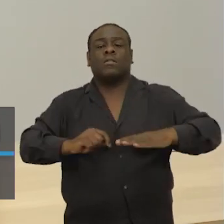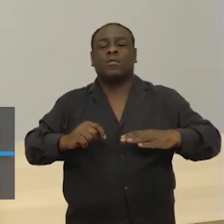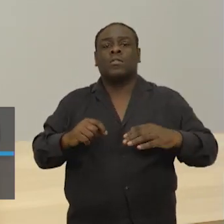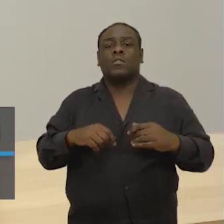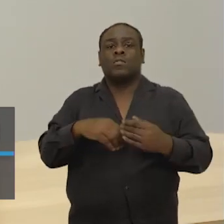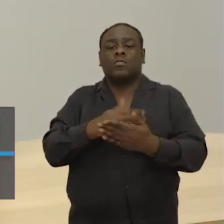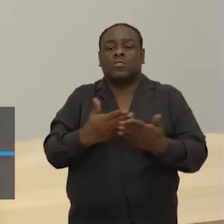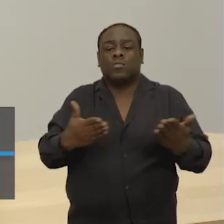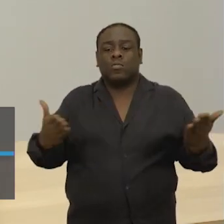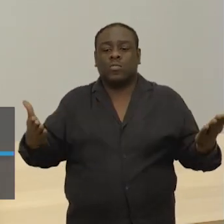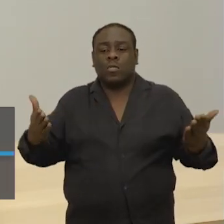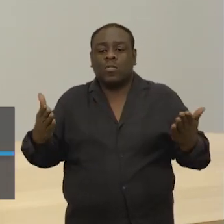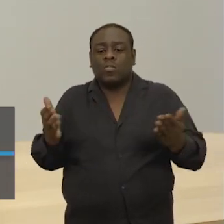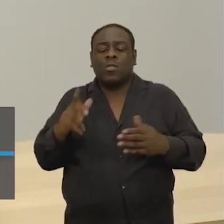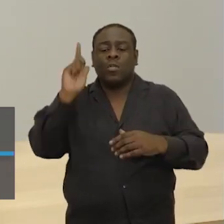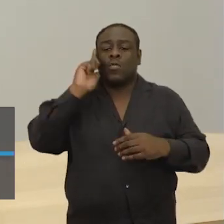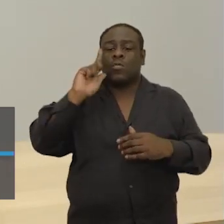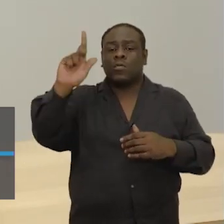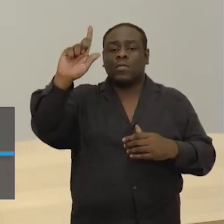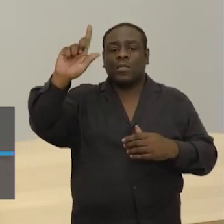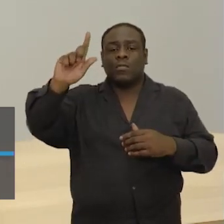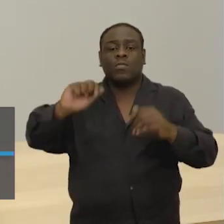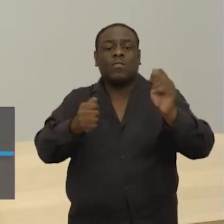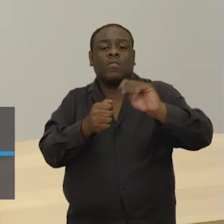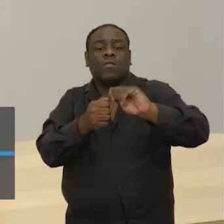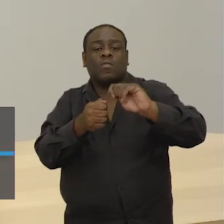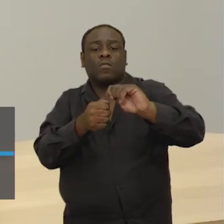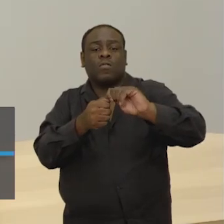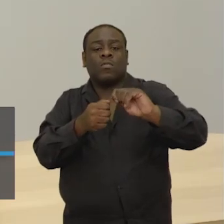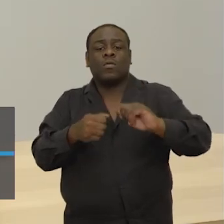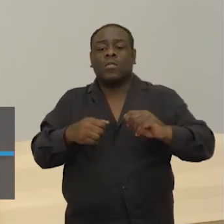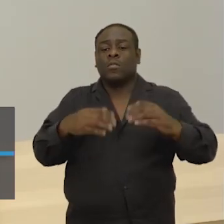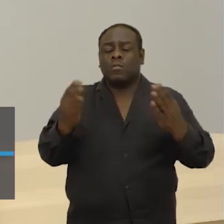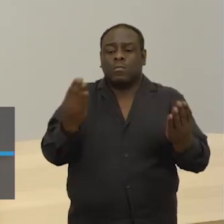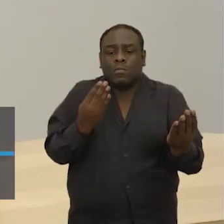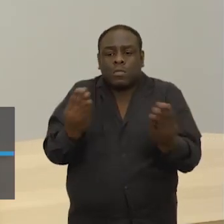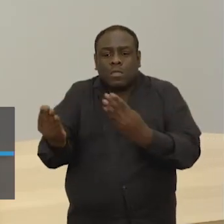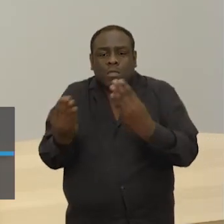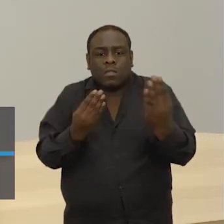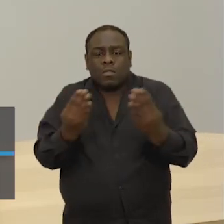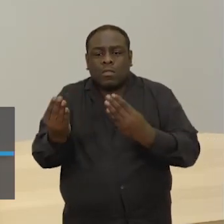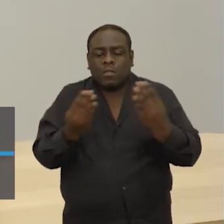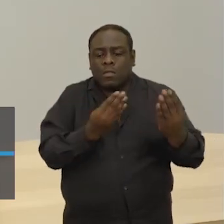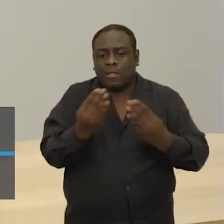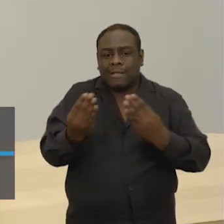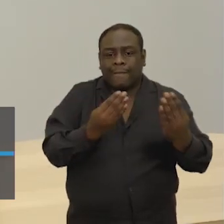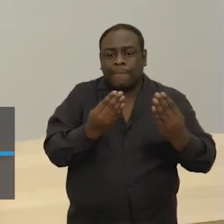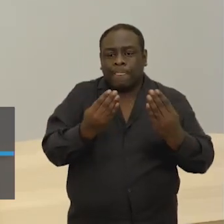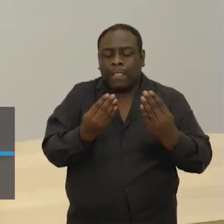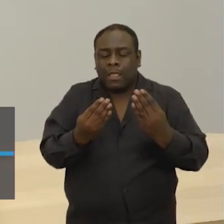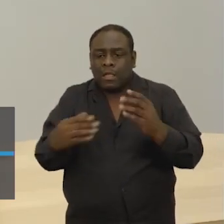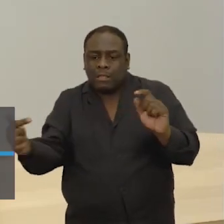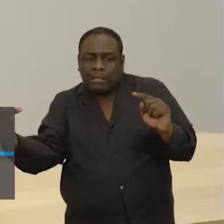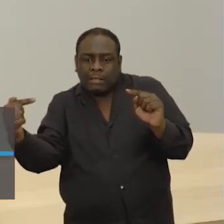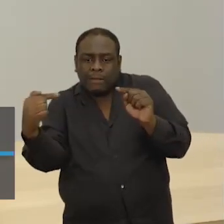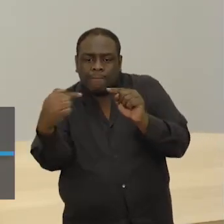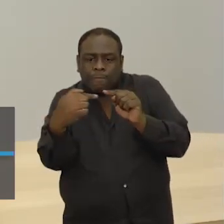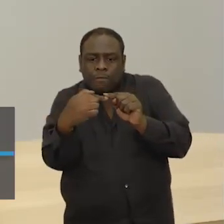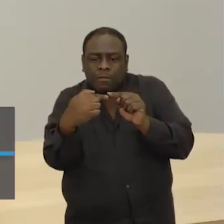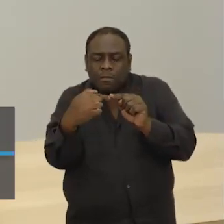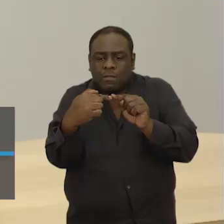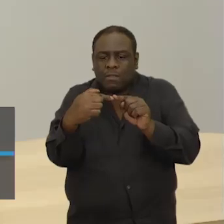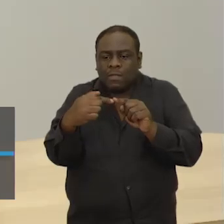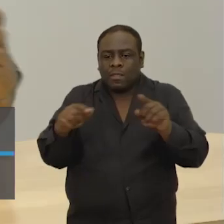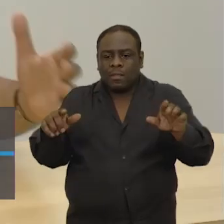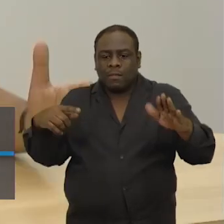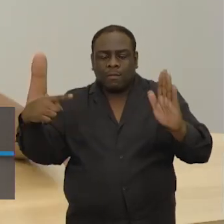note como a gente consegue fazer essas associações. O que são essas associações? É como uma metáfora. A gente aproxima o sentido das coisas. A